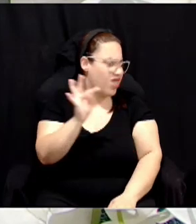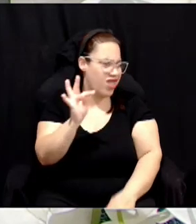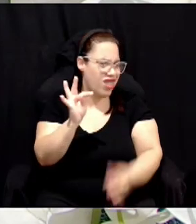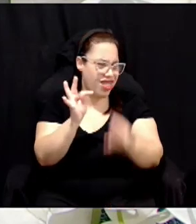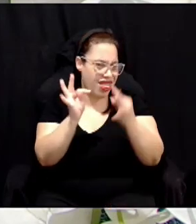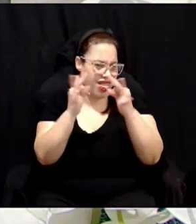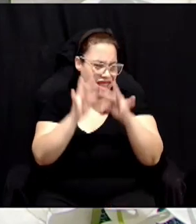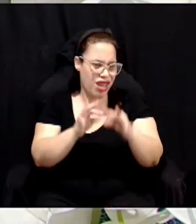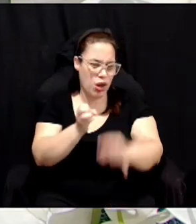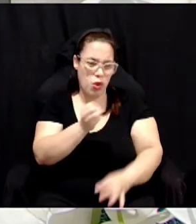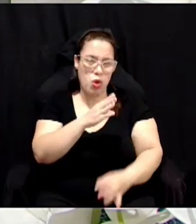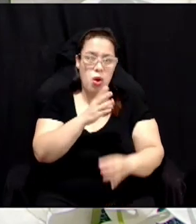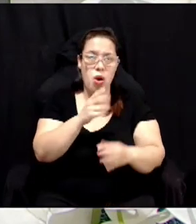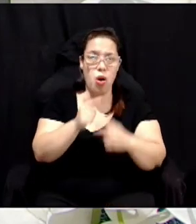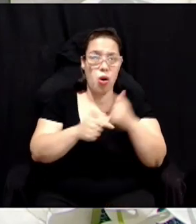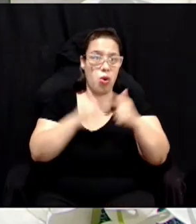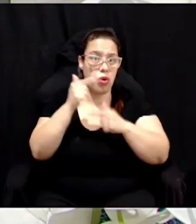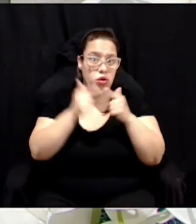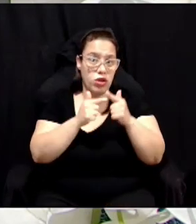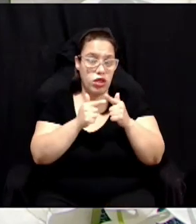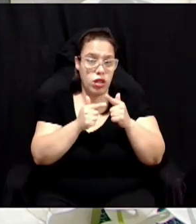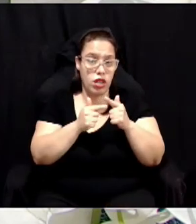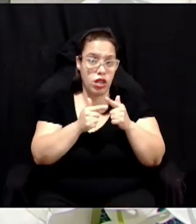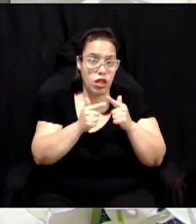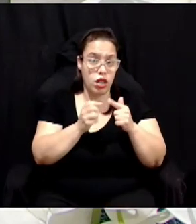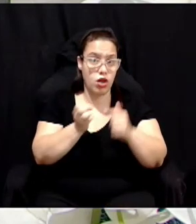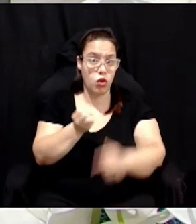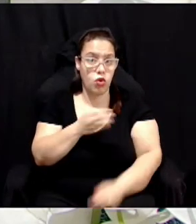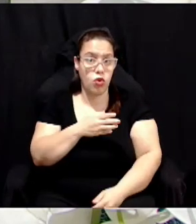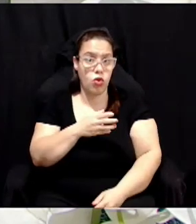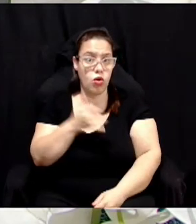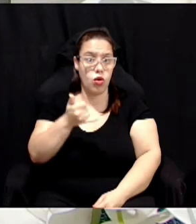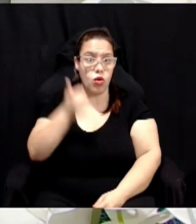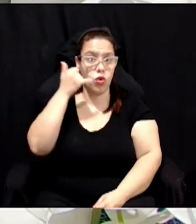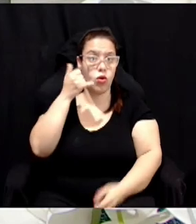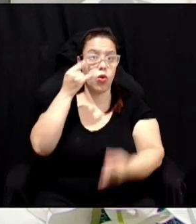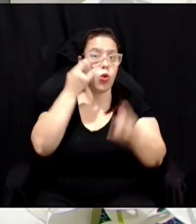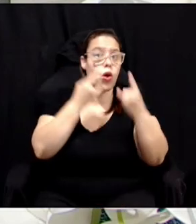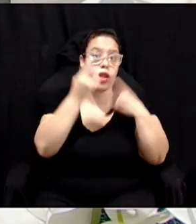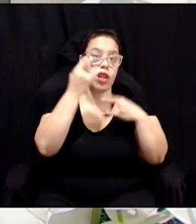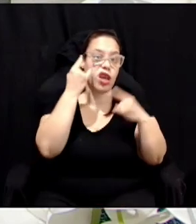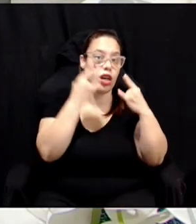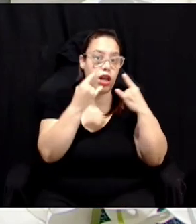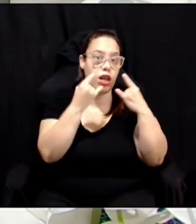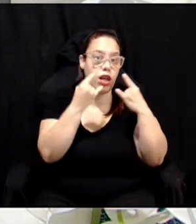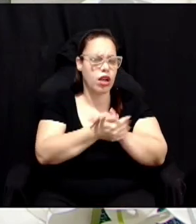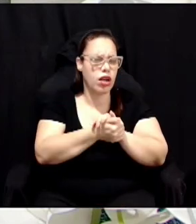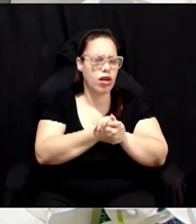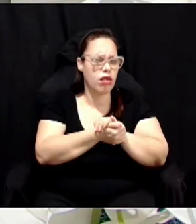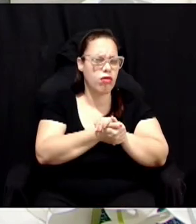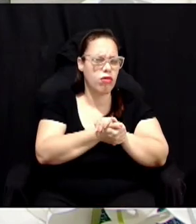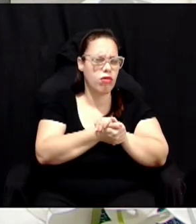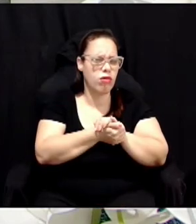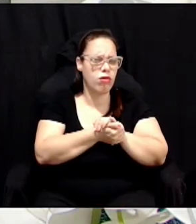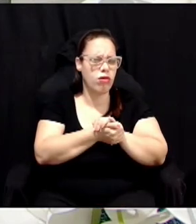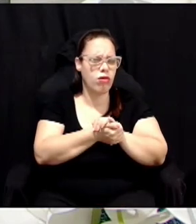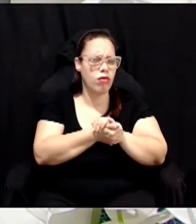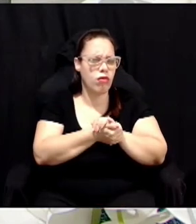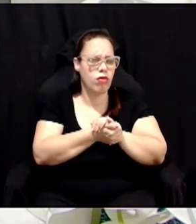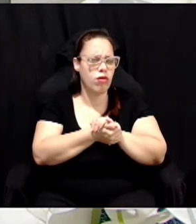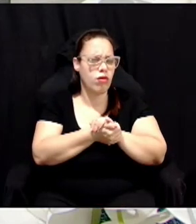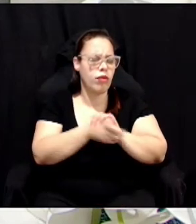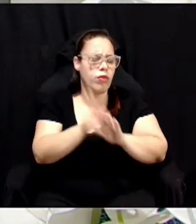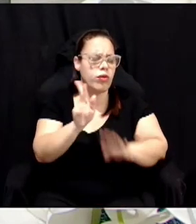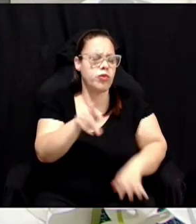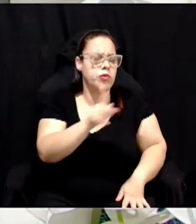geração, muito celular e tudo mais, como está hoje o interesse? Você que evidentemente é professor e totalmente